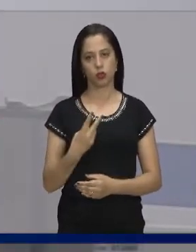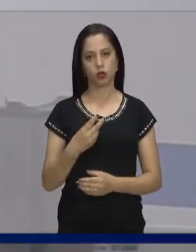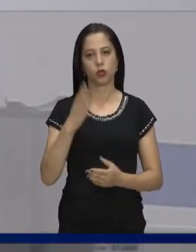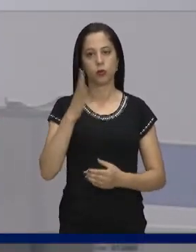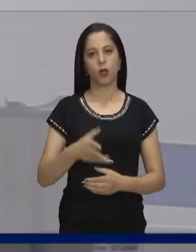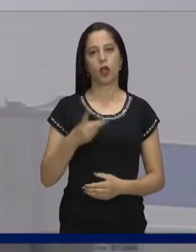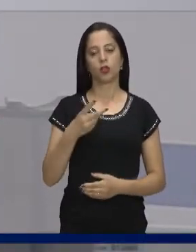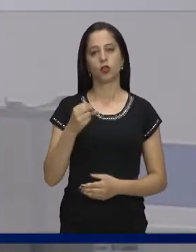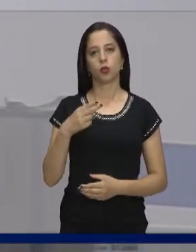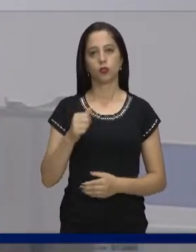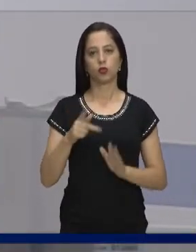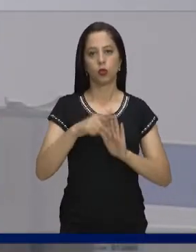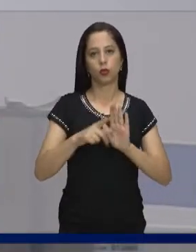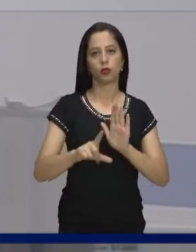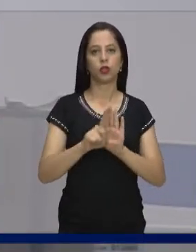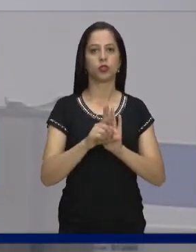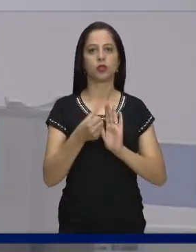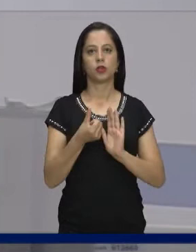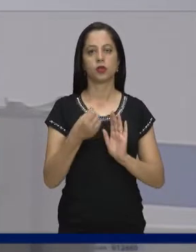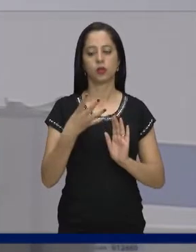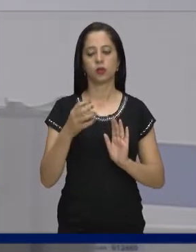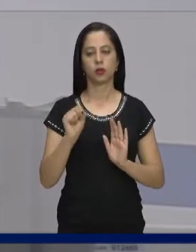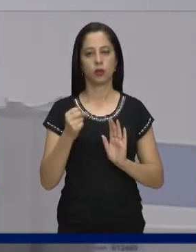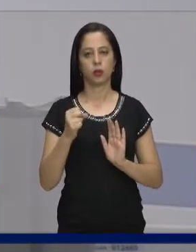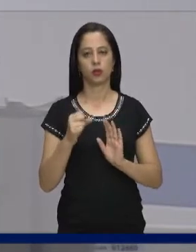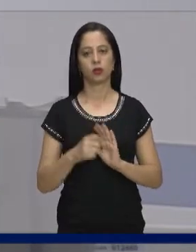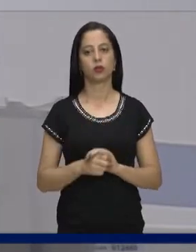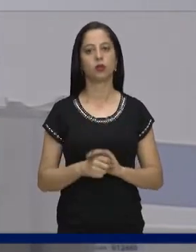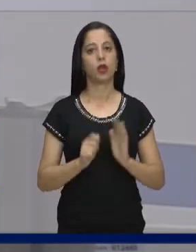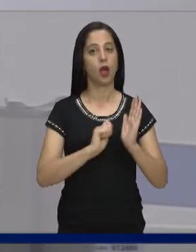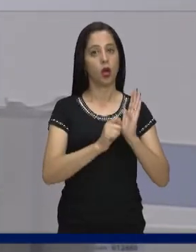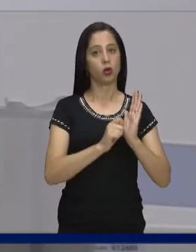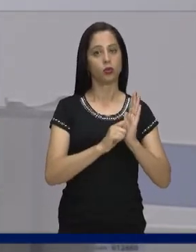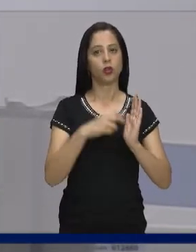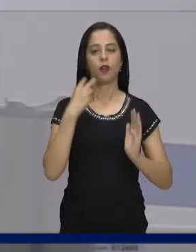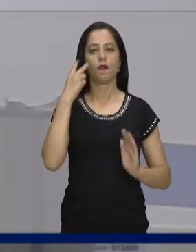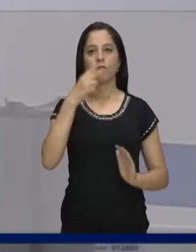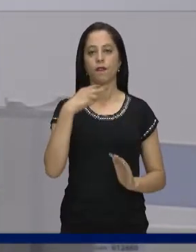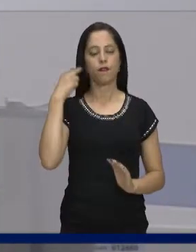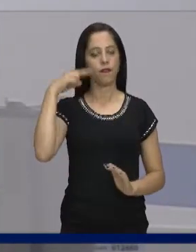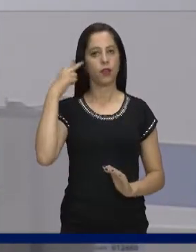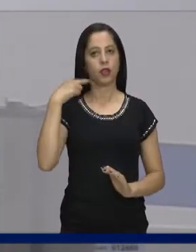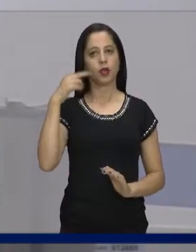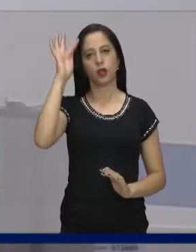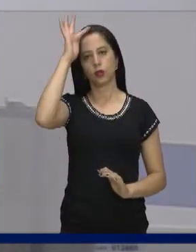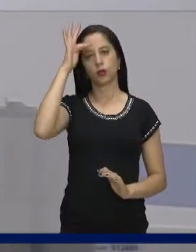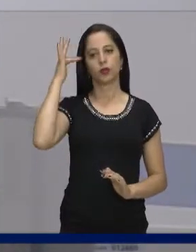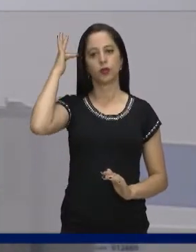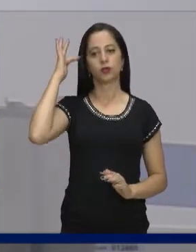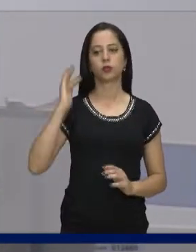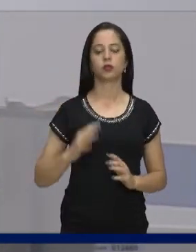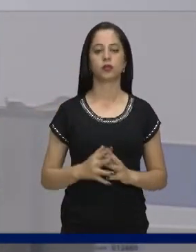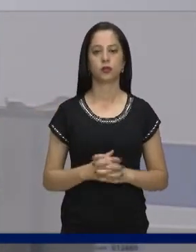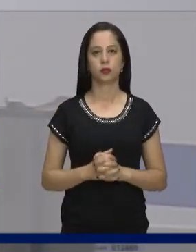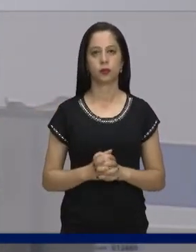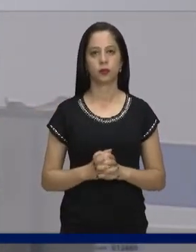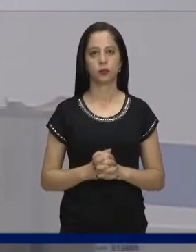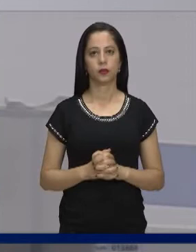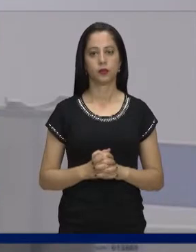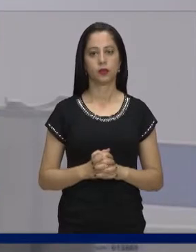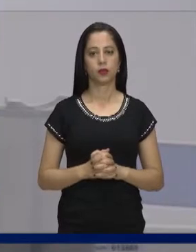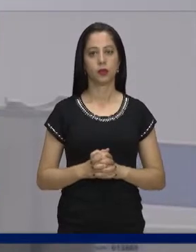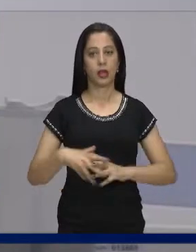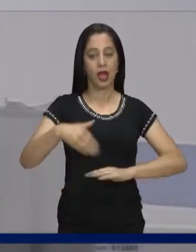13.302/2021, projeto de lei número 648/2021, de autoria do vereador Fernando Petit. Denomina